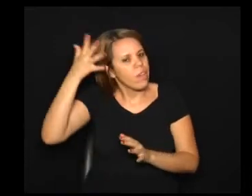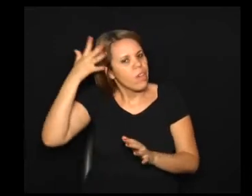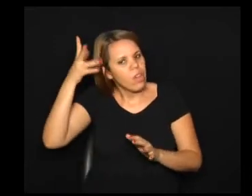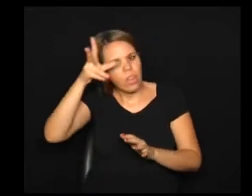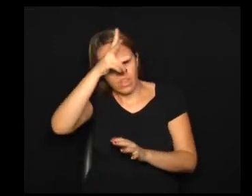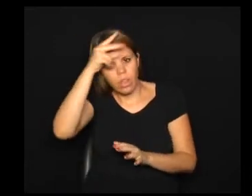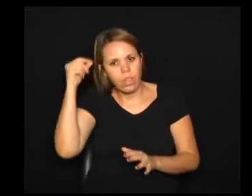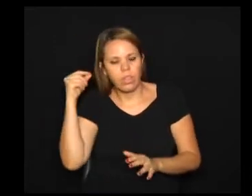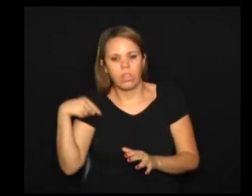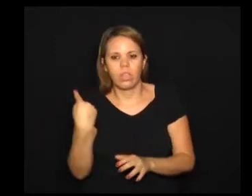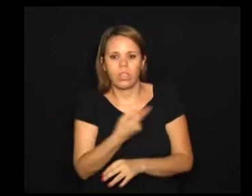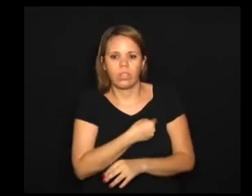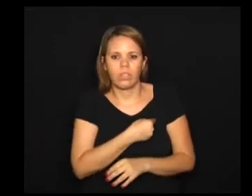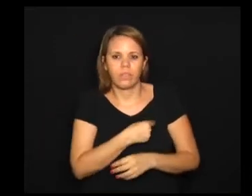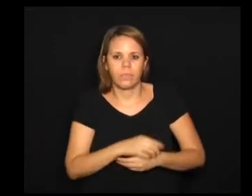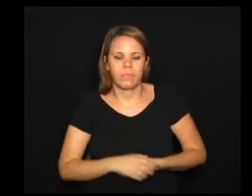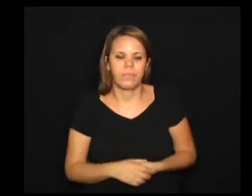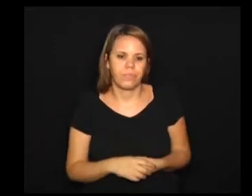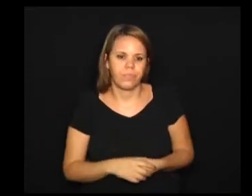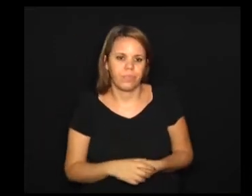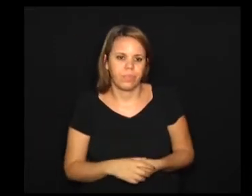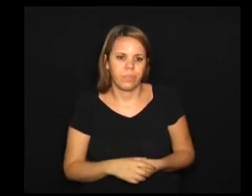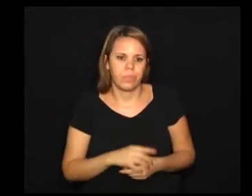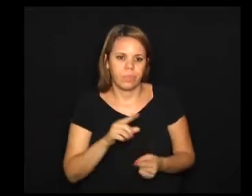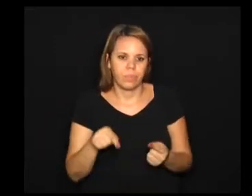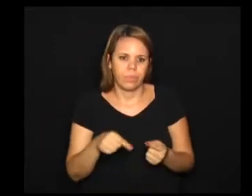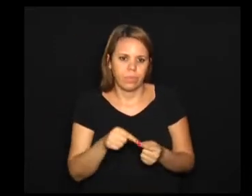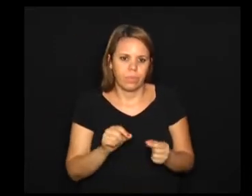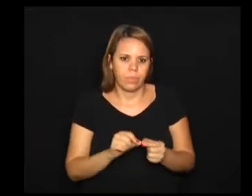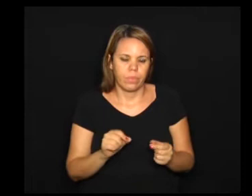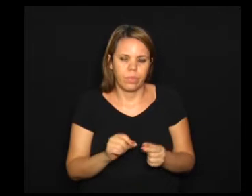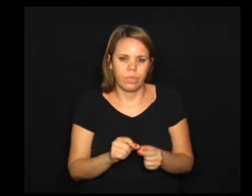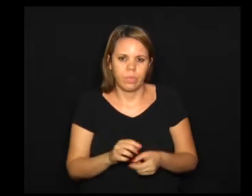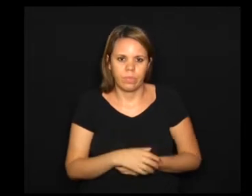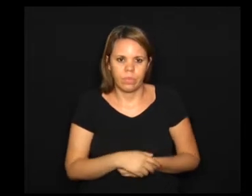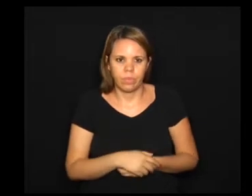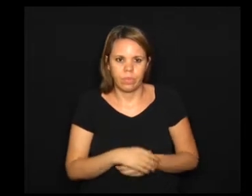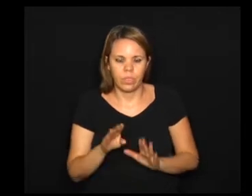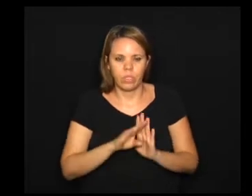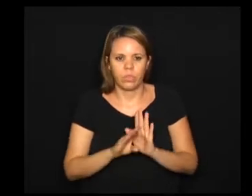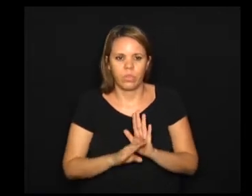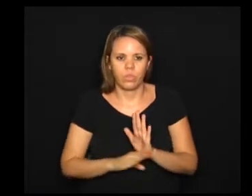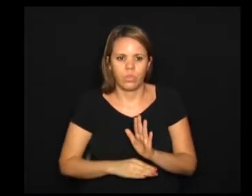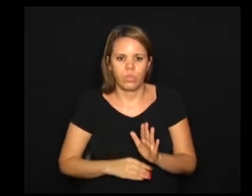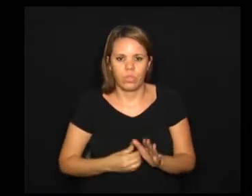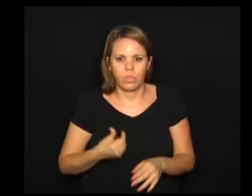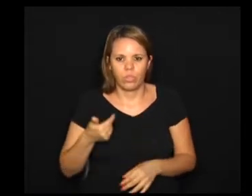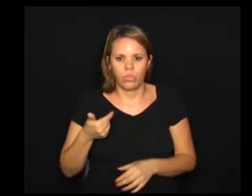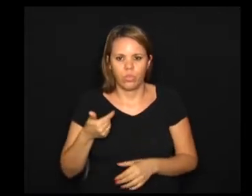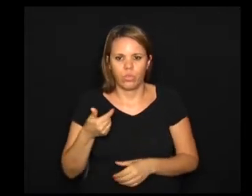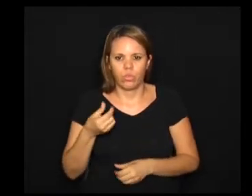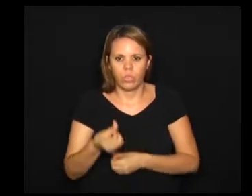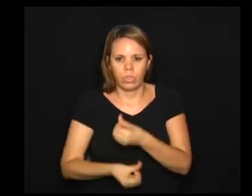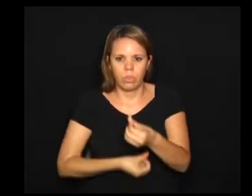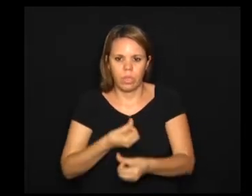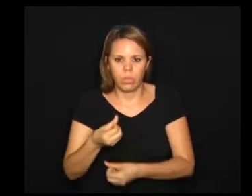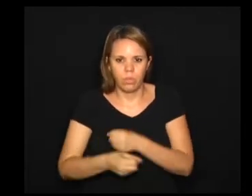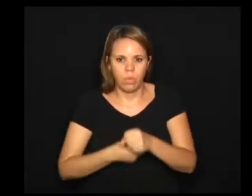esse é o nosso norte de atividades que nós programamos para o segundo semestre, né, do ano